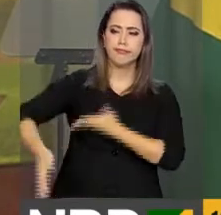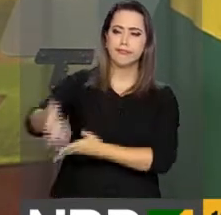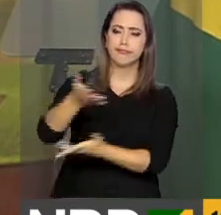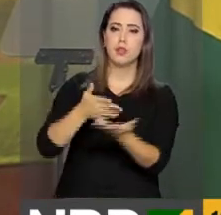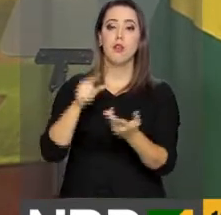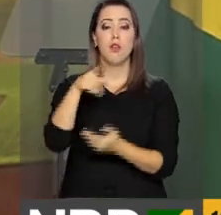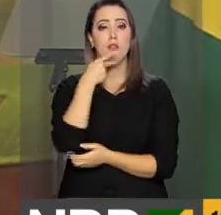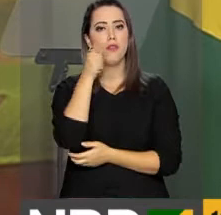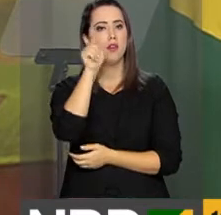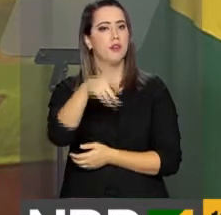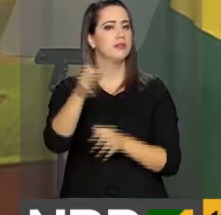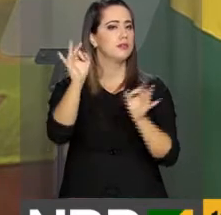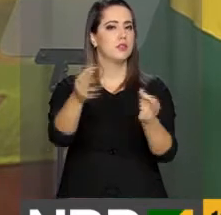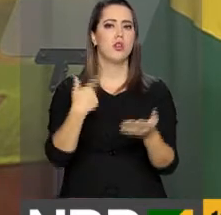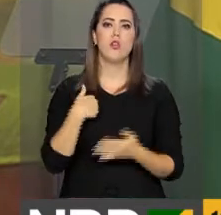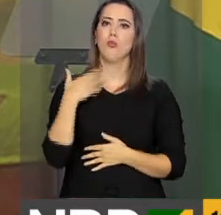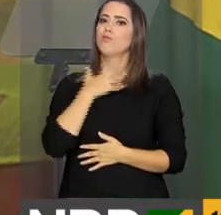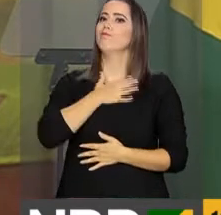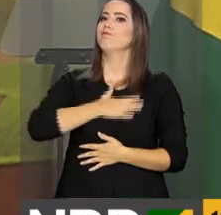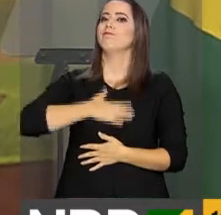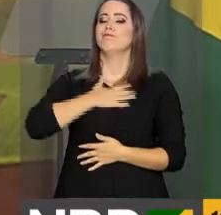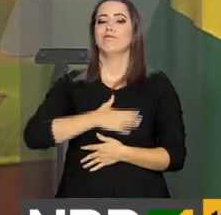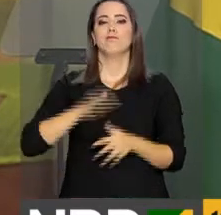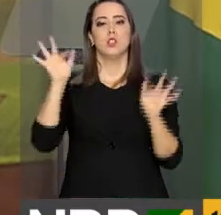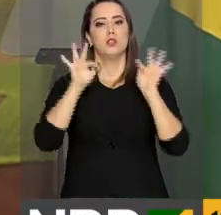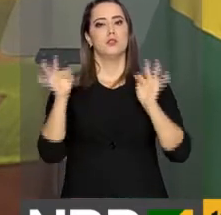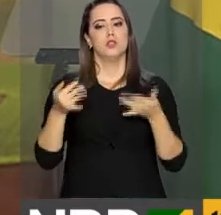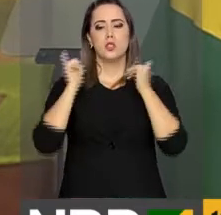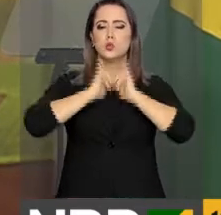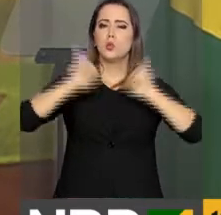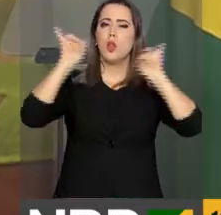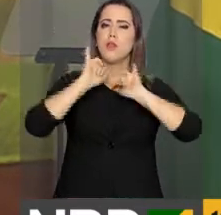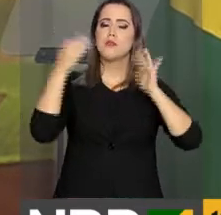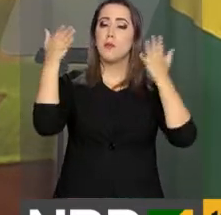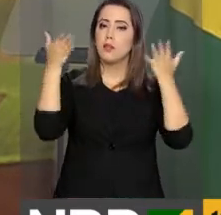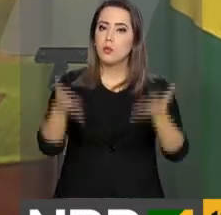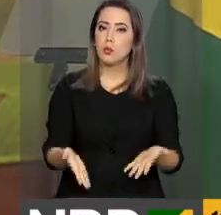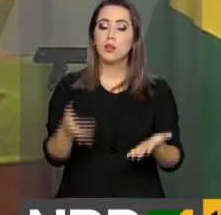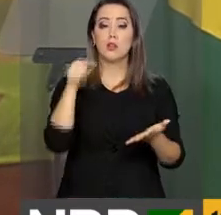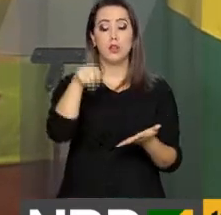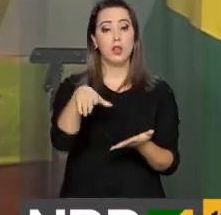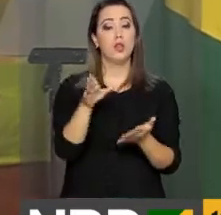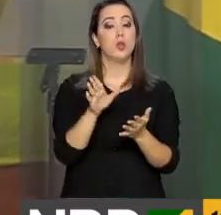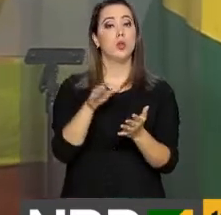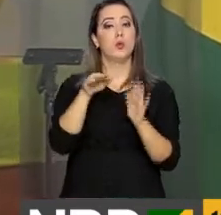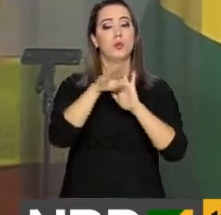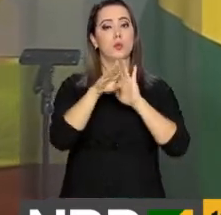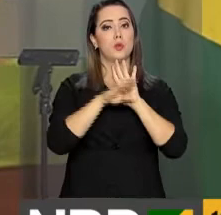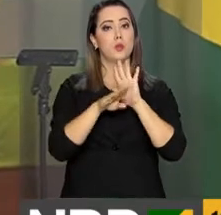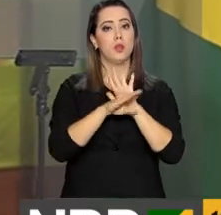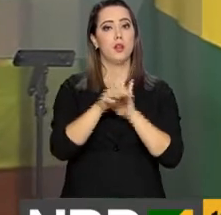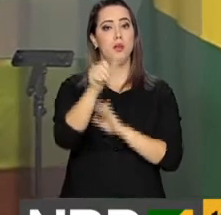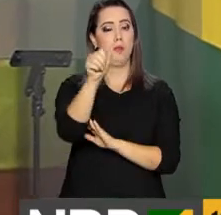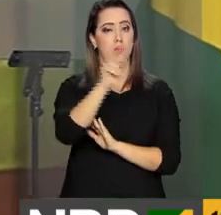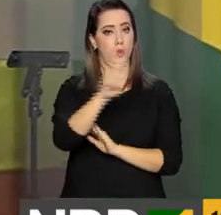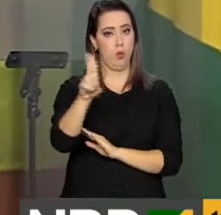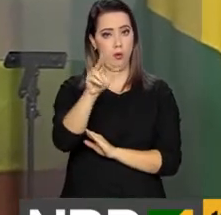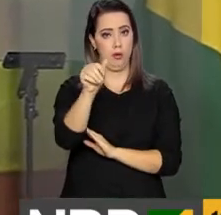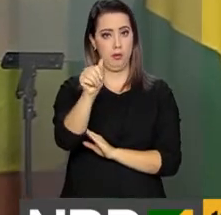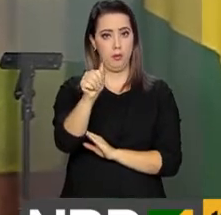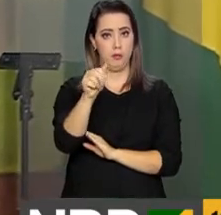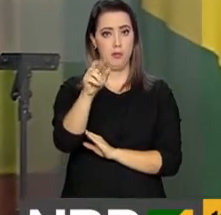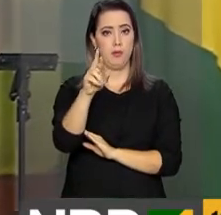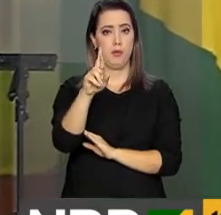é com grande satisfação que eu participo do lançamento do programa Agro Mais em Integridade. Não